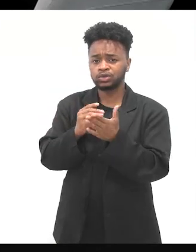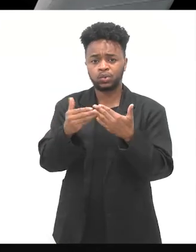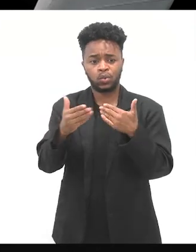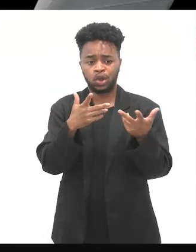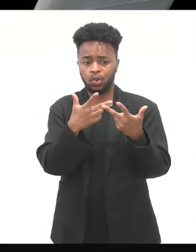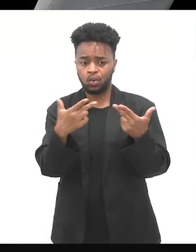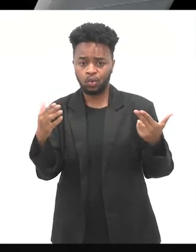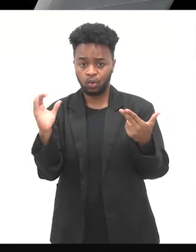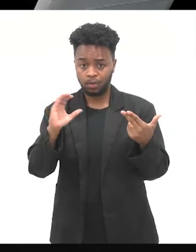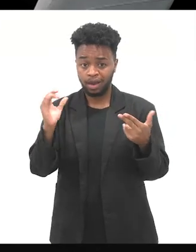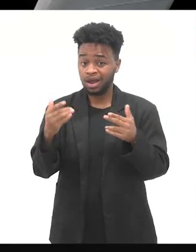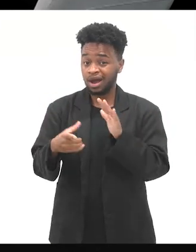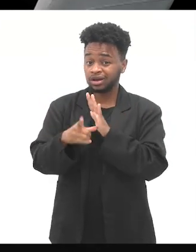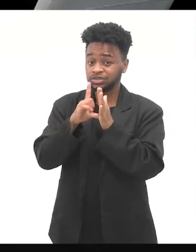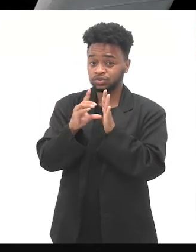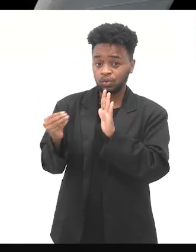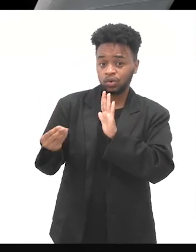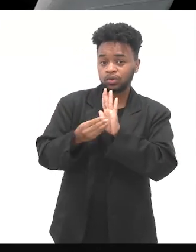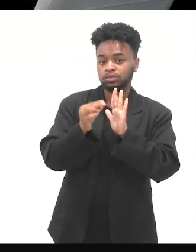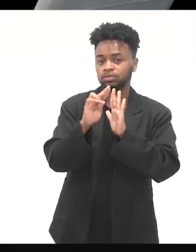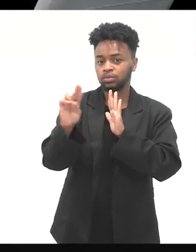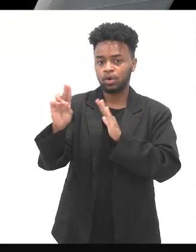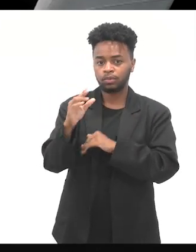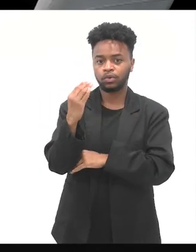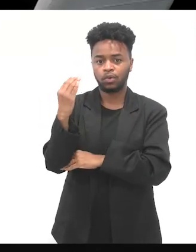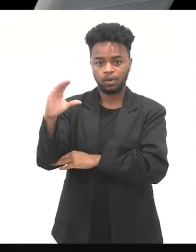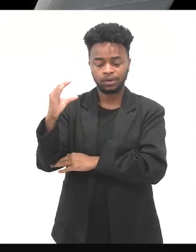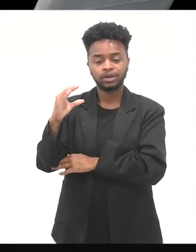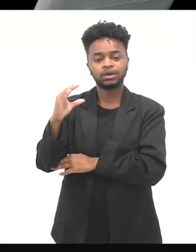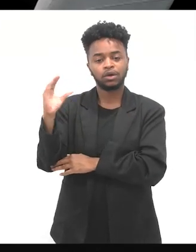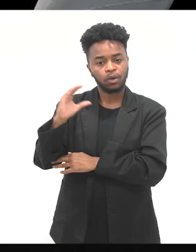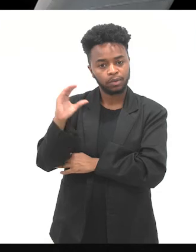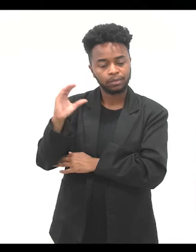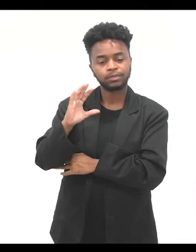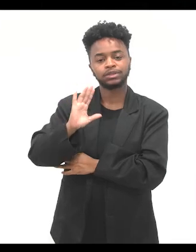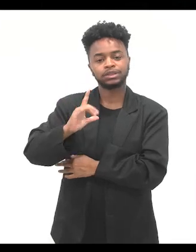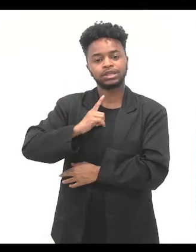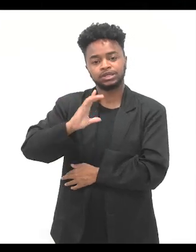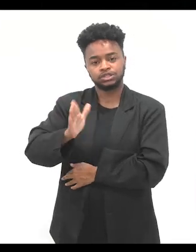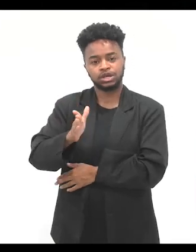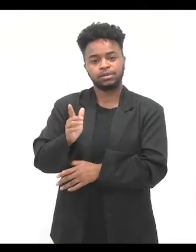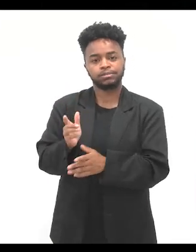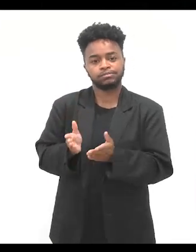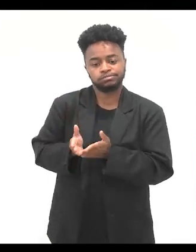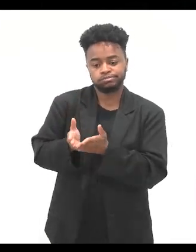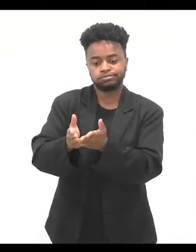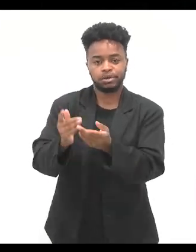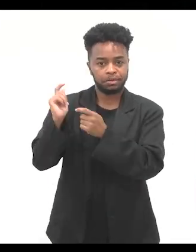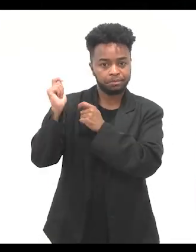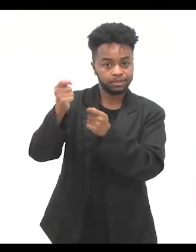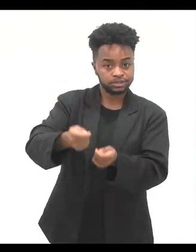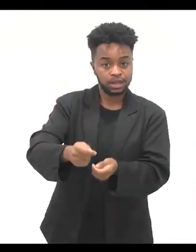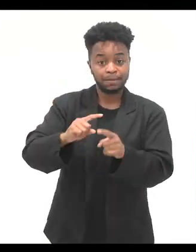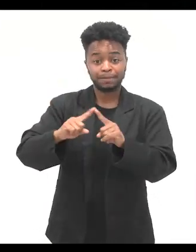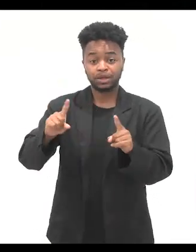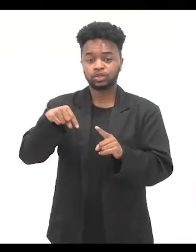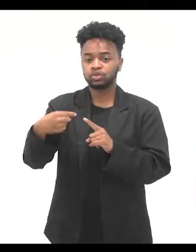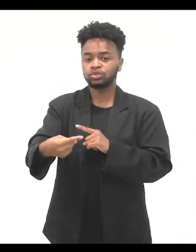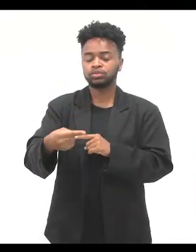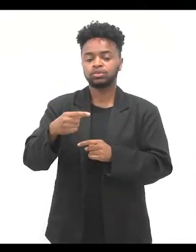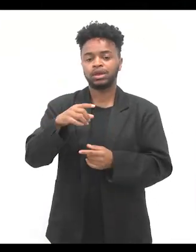nome Copacabana, os pescadores já estavam ali com as suas canoas, mas a colônia Z só foi registrada